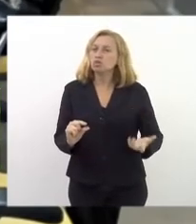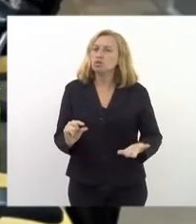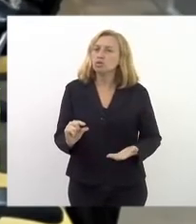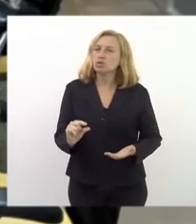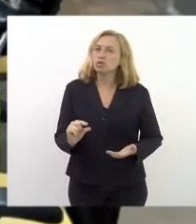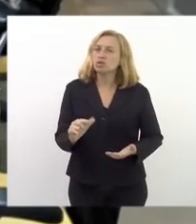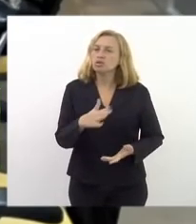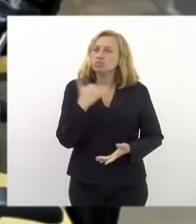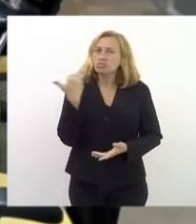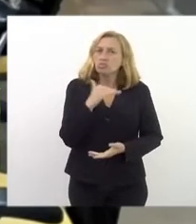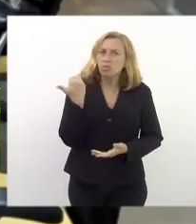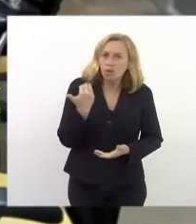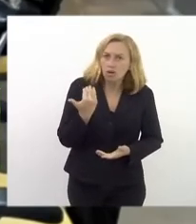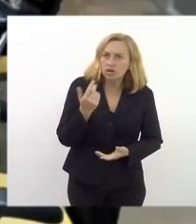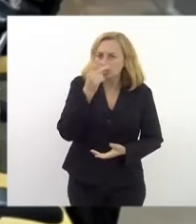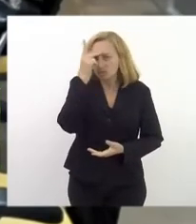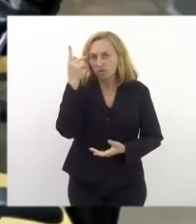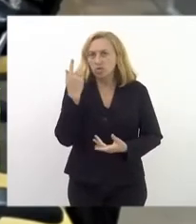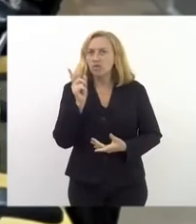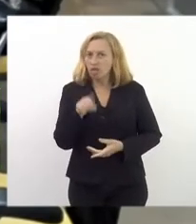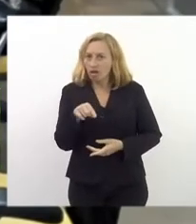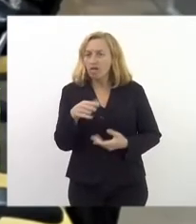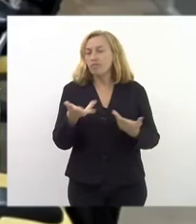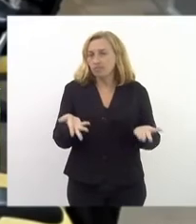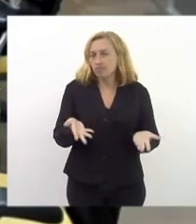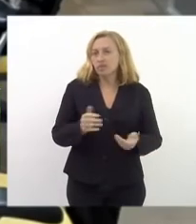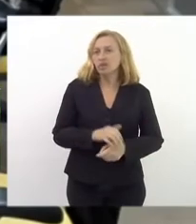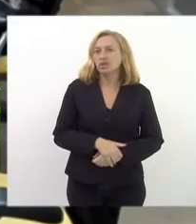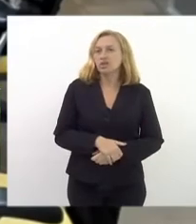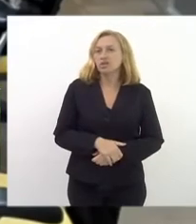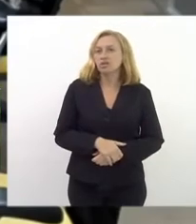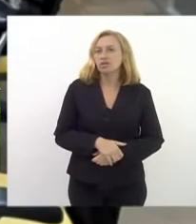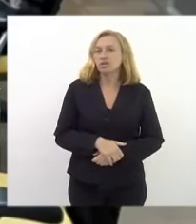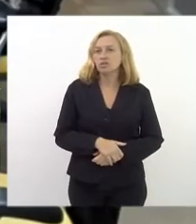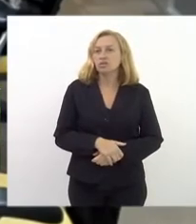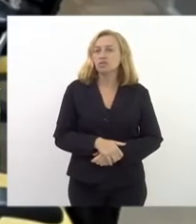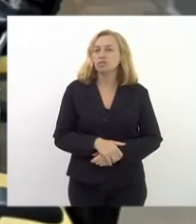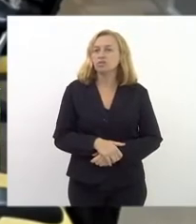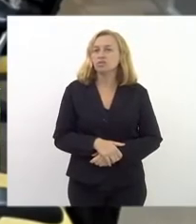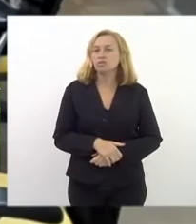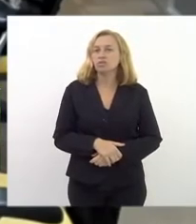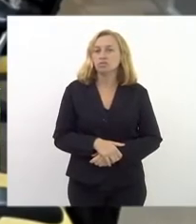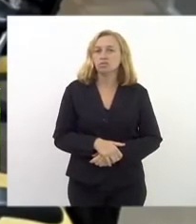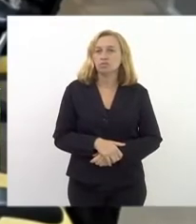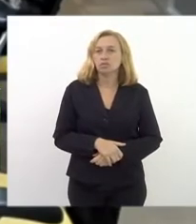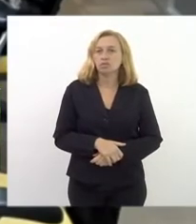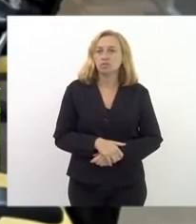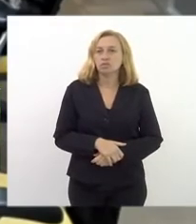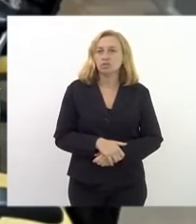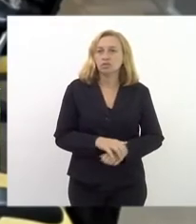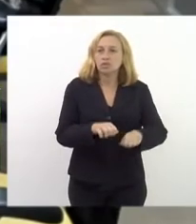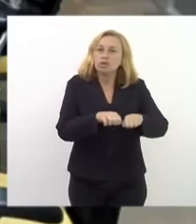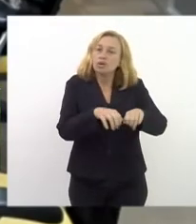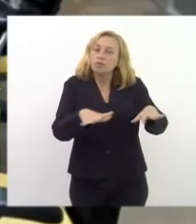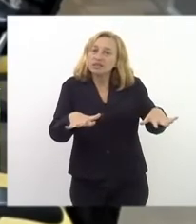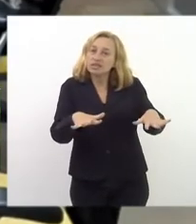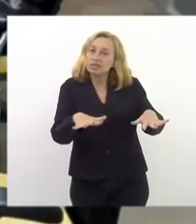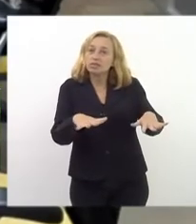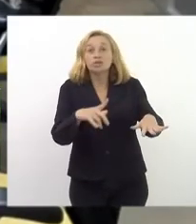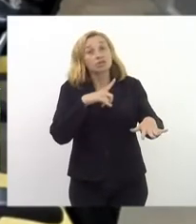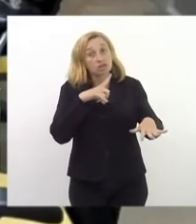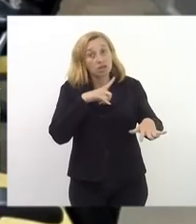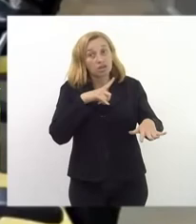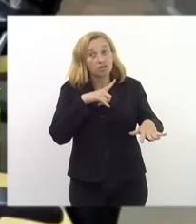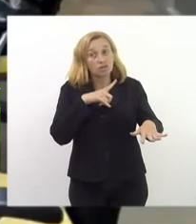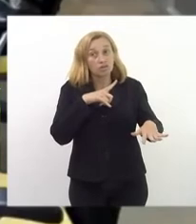de óbitos, enfim. Porque com o arrefecimento da pandemia, a gente teve uma diminuição